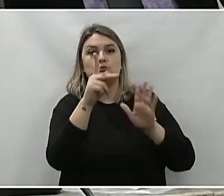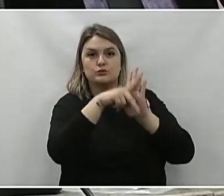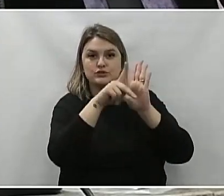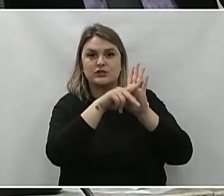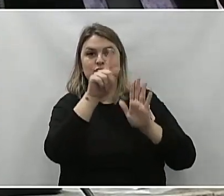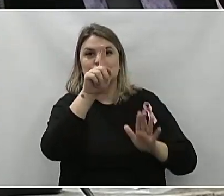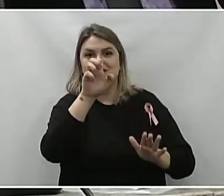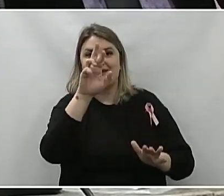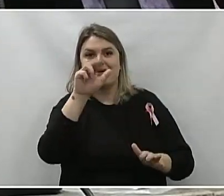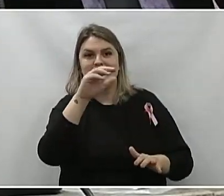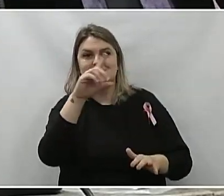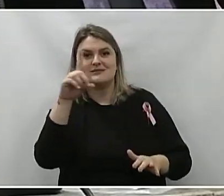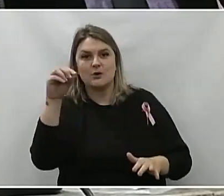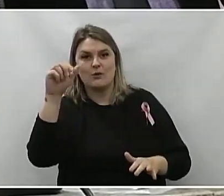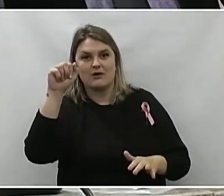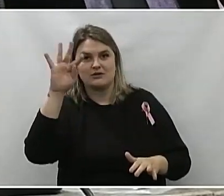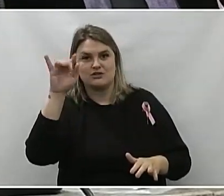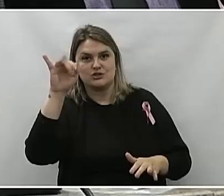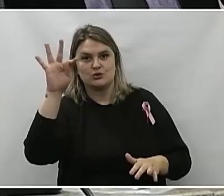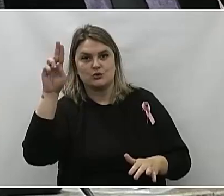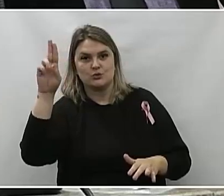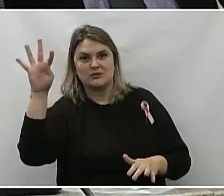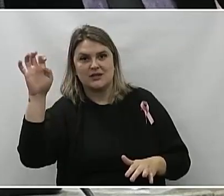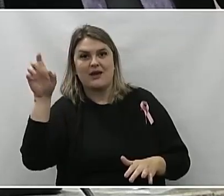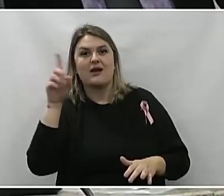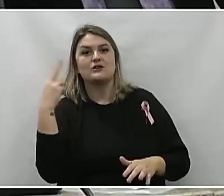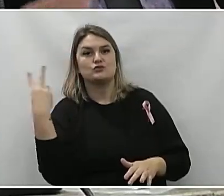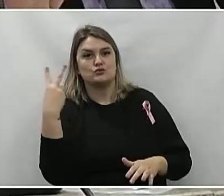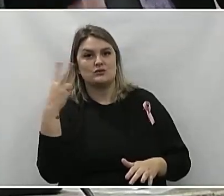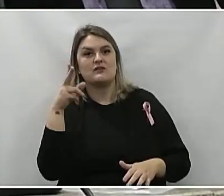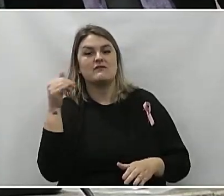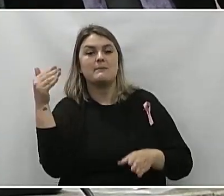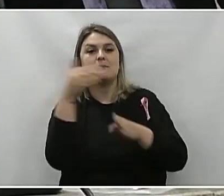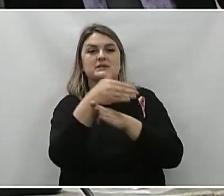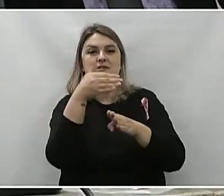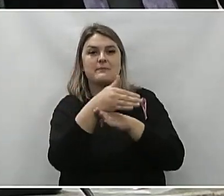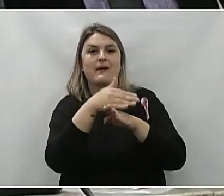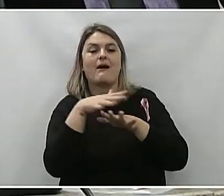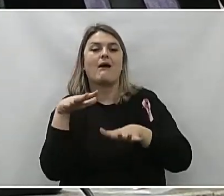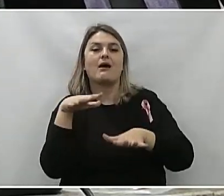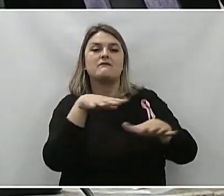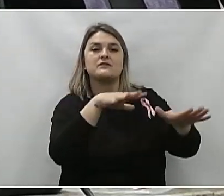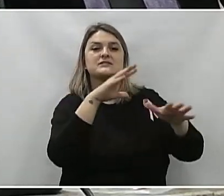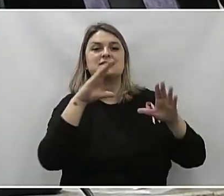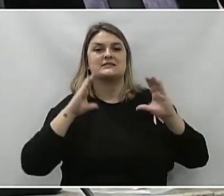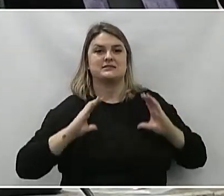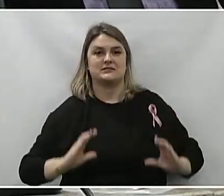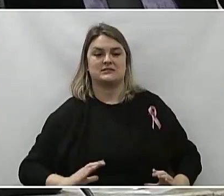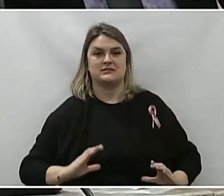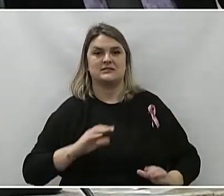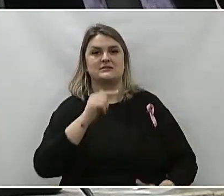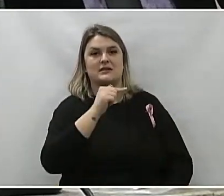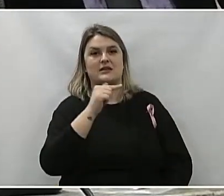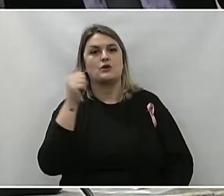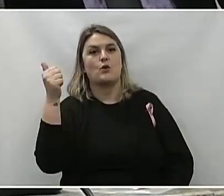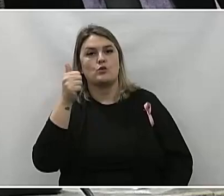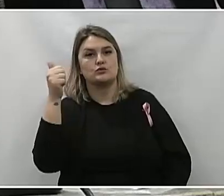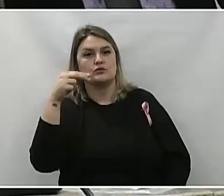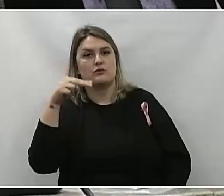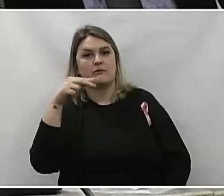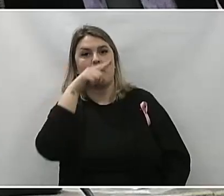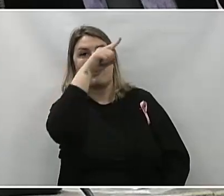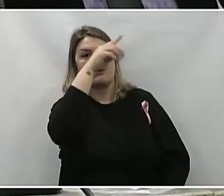também colocar aquelas vão participar da caravana da Cidadania que acontecerá entre o dia 7 e 11 de novembro em Curitiba